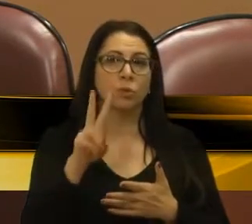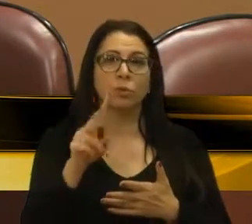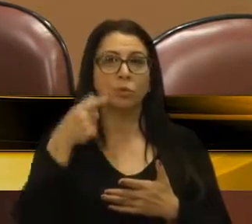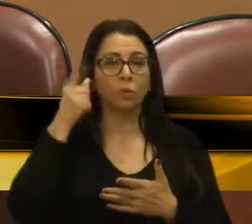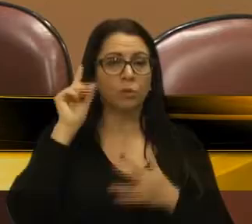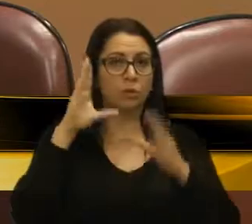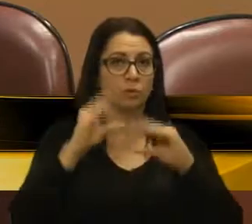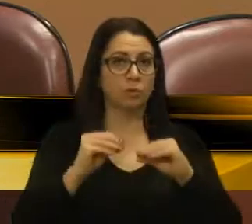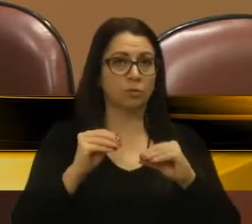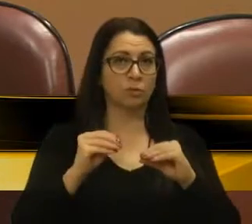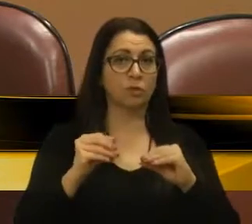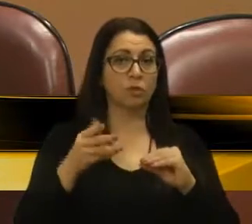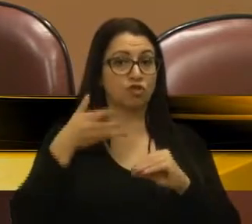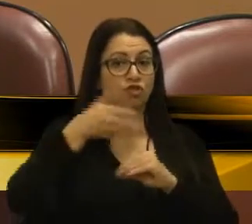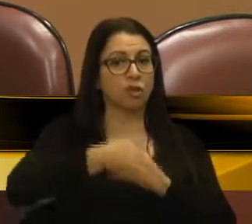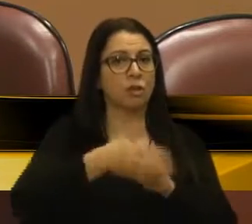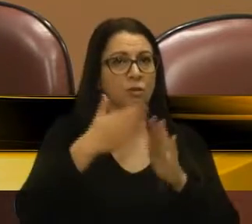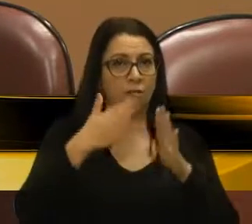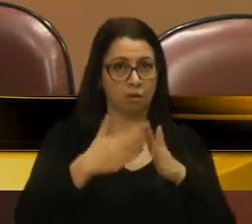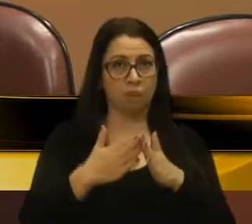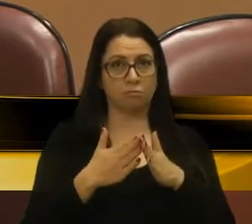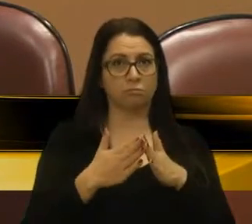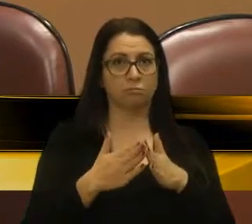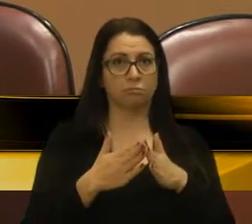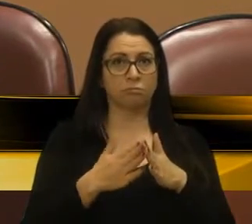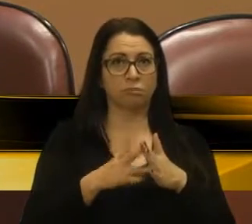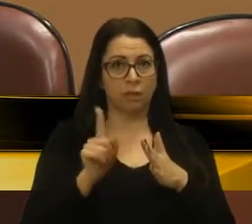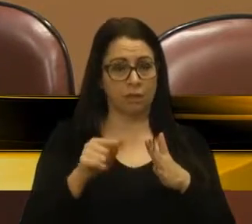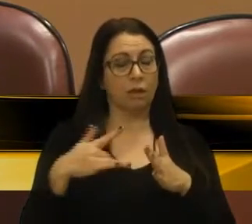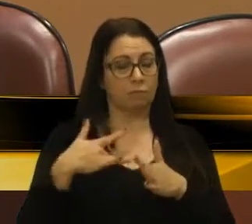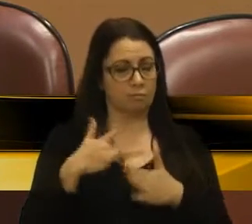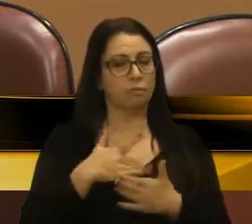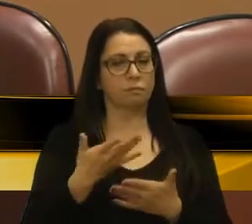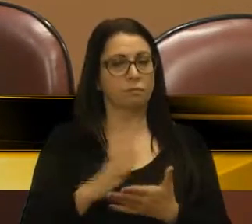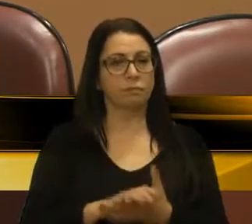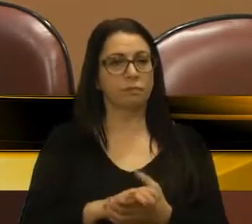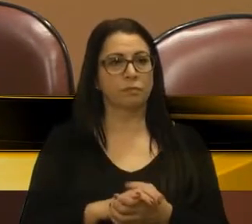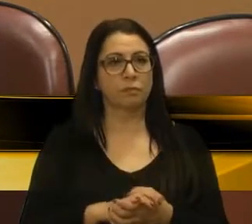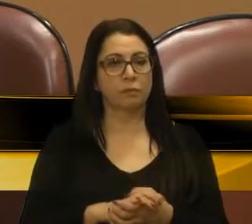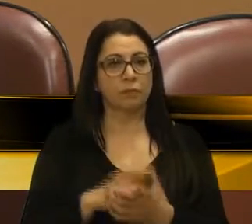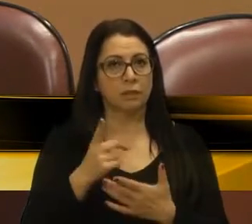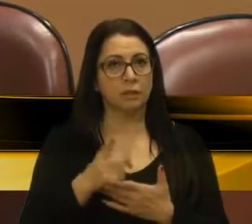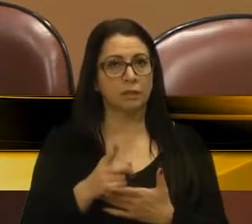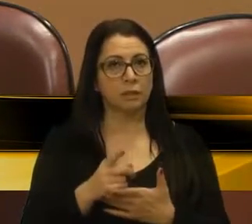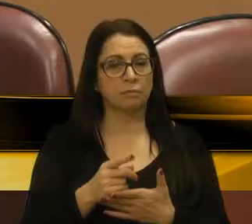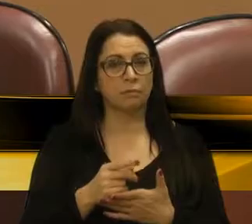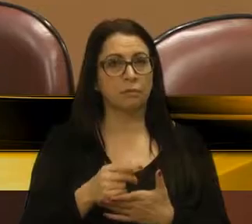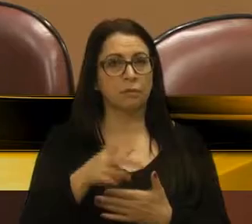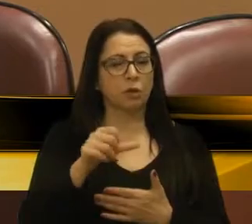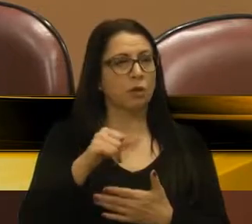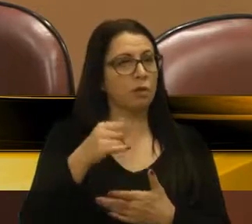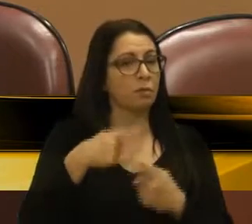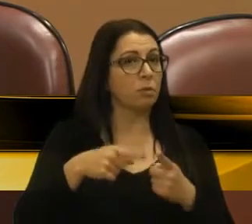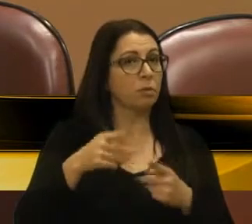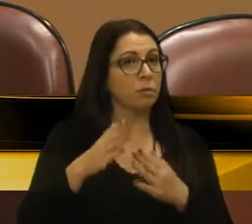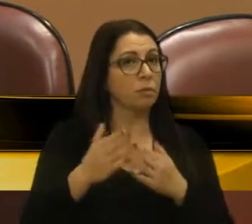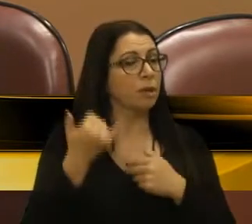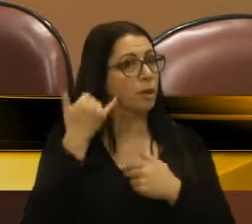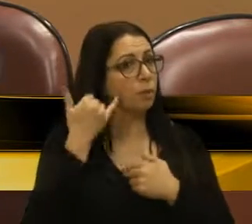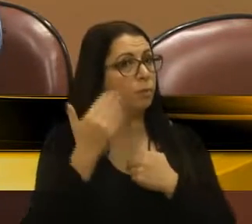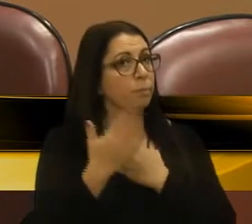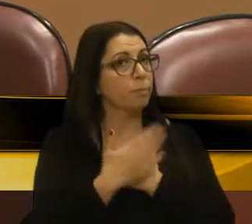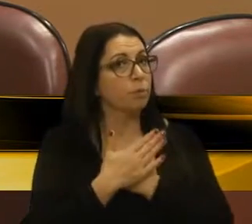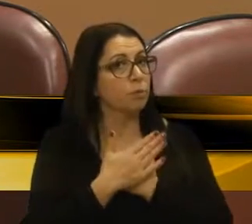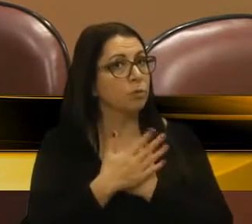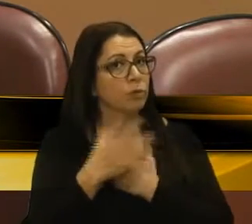noite estava chegando em casa, que é da saúde, né? Uma pessoa nova e pouco me ligou pedindo ajuda, filha